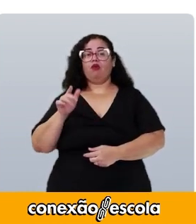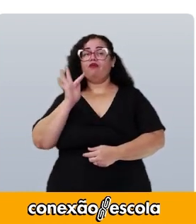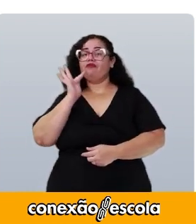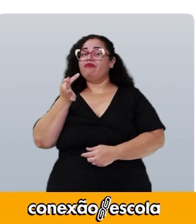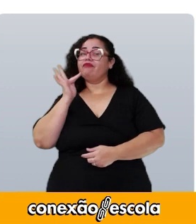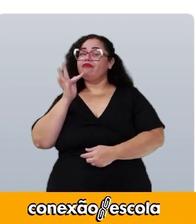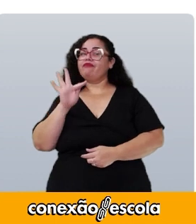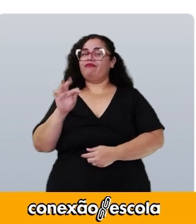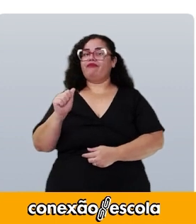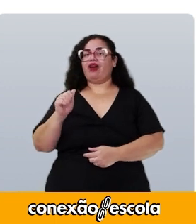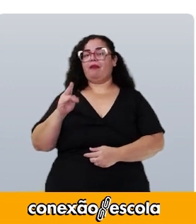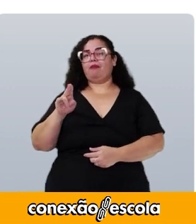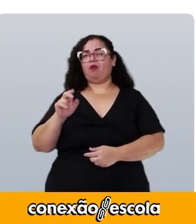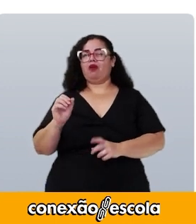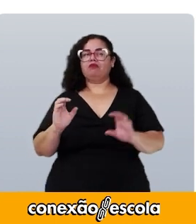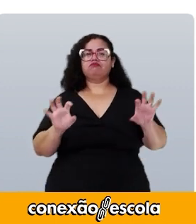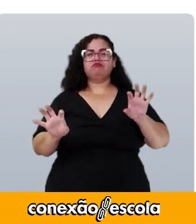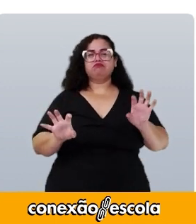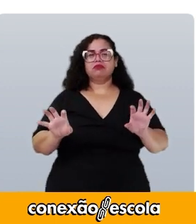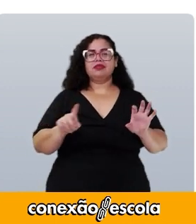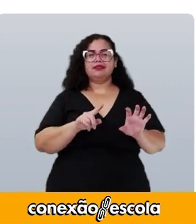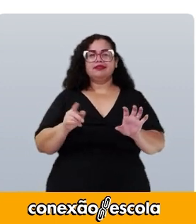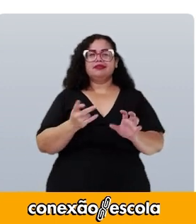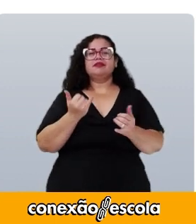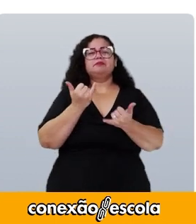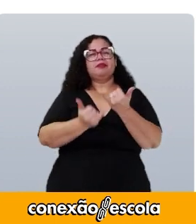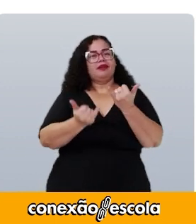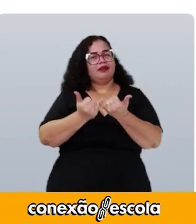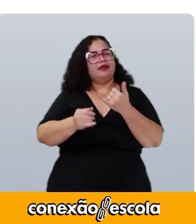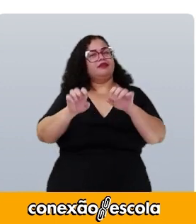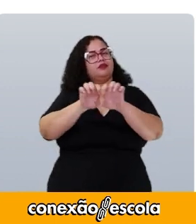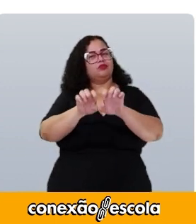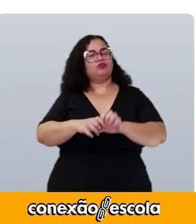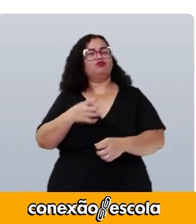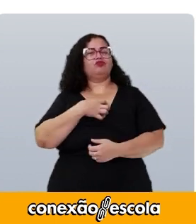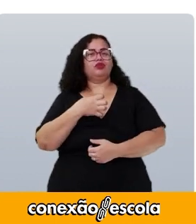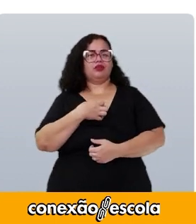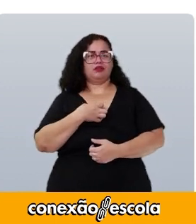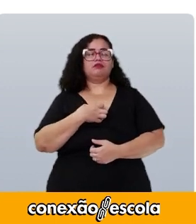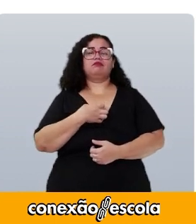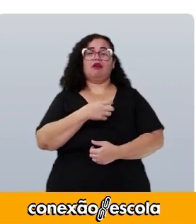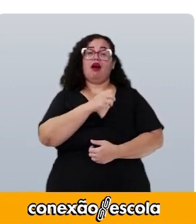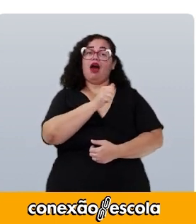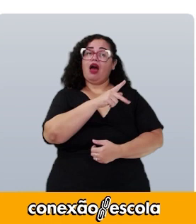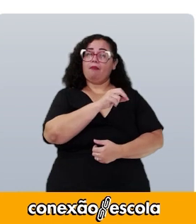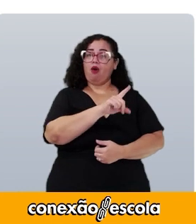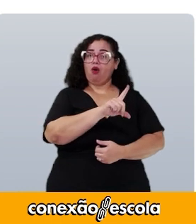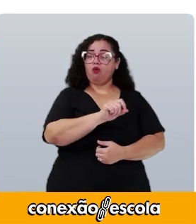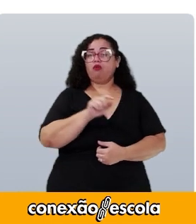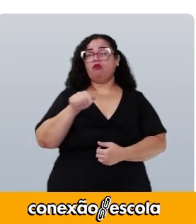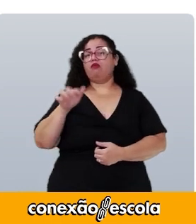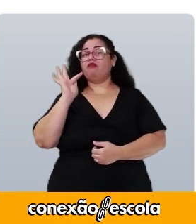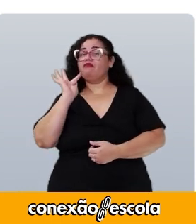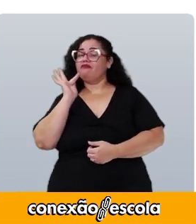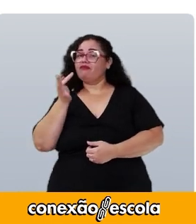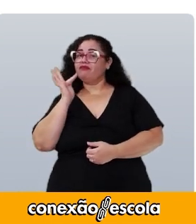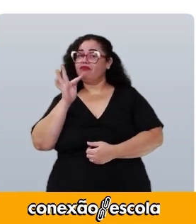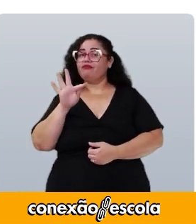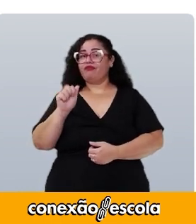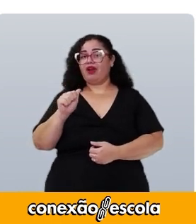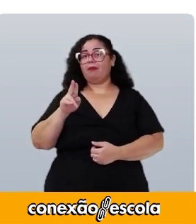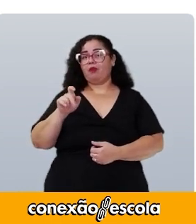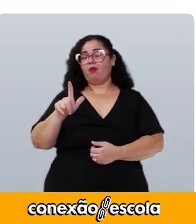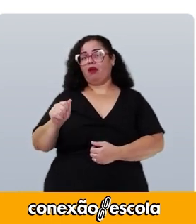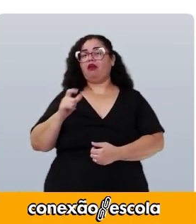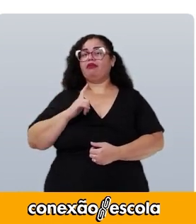Por quê? Porque a estrutura deles é muito semelhante. Tanto no apólogo quanto na fábula, nós temos